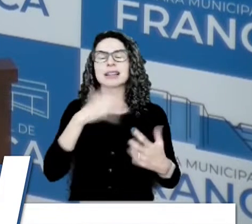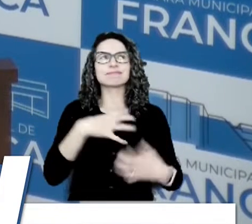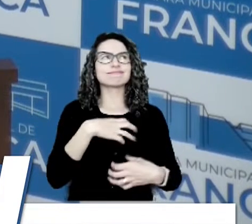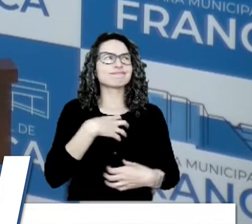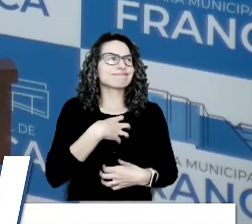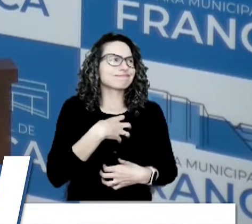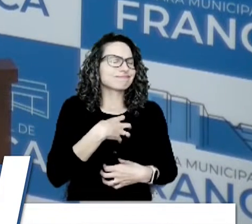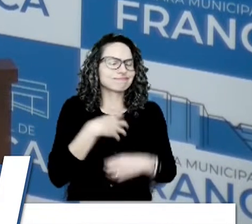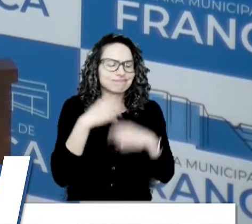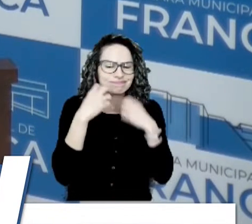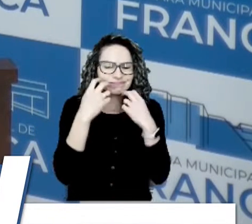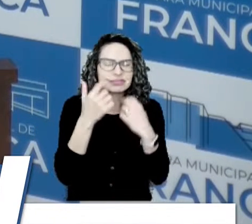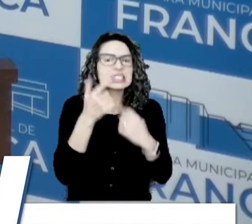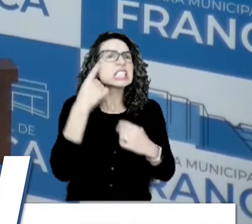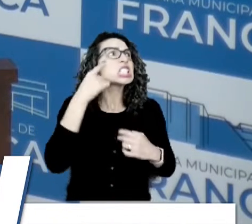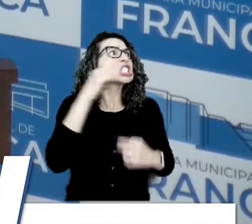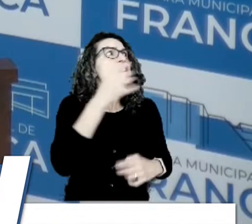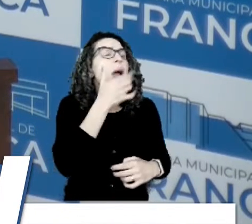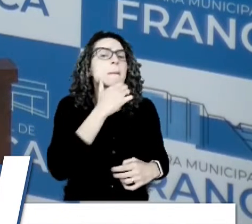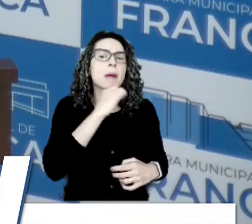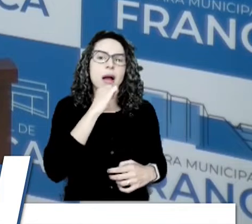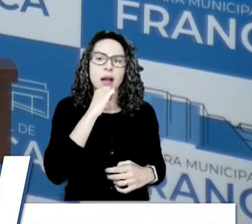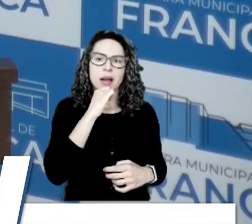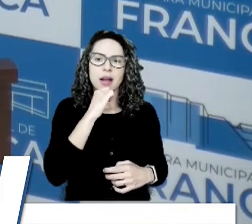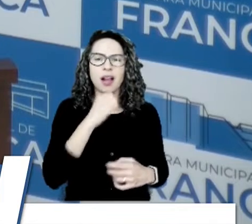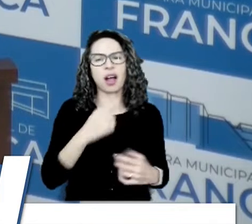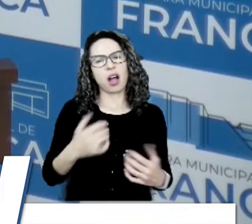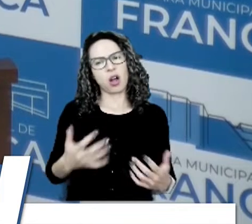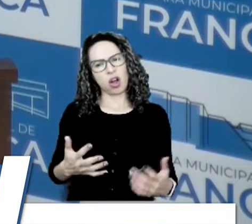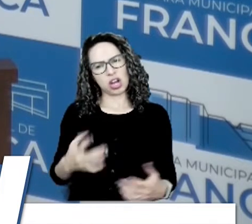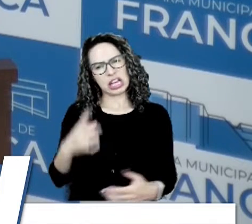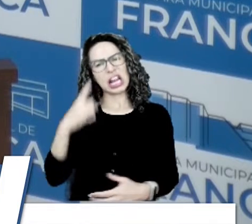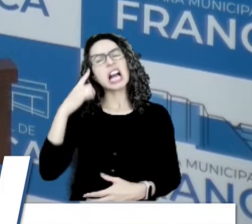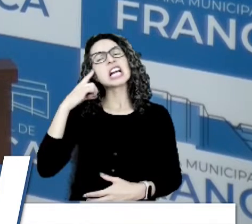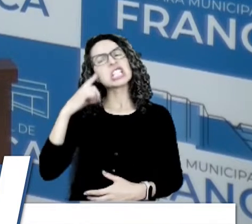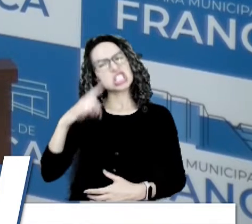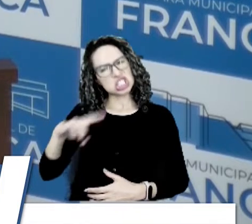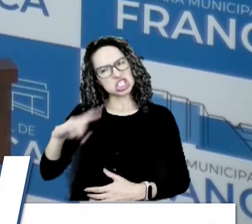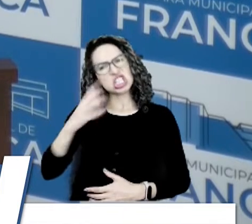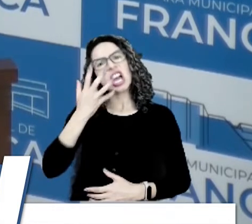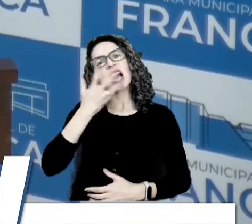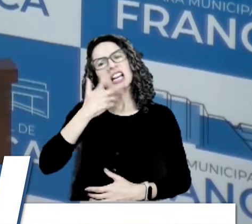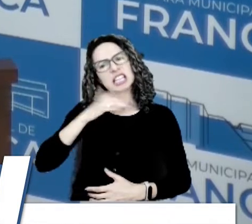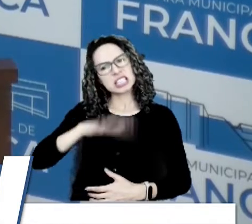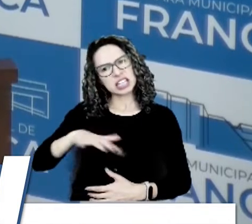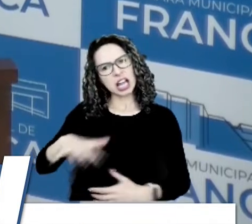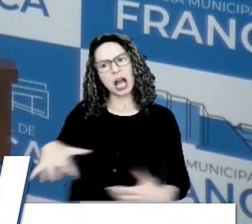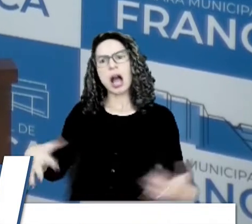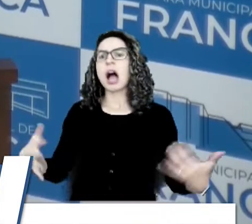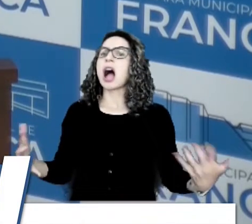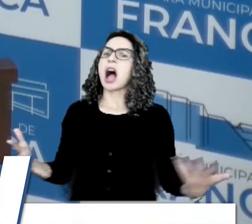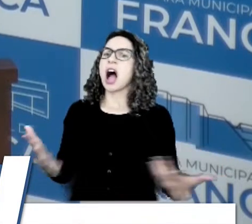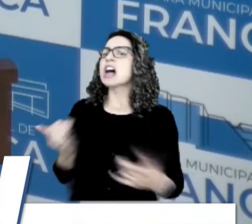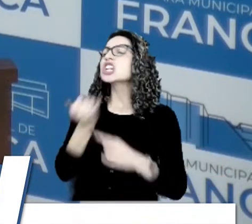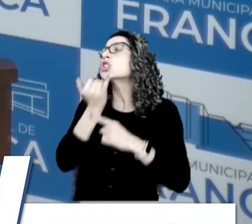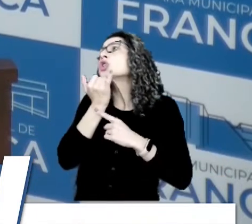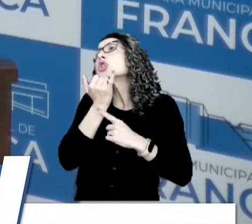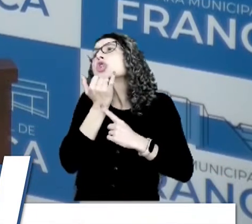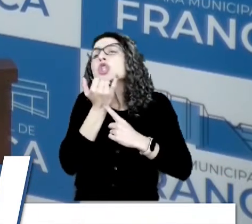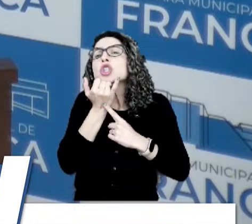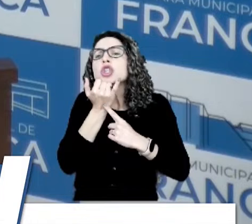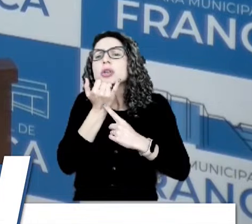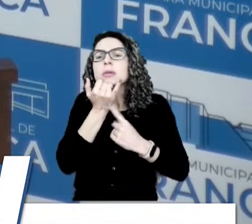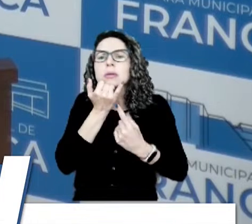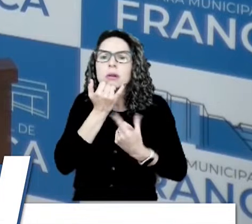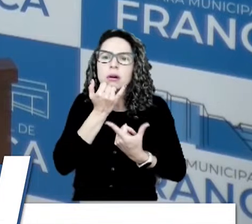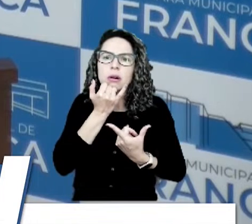dos Pais. Agora, Dia das Crianças, Qual desculpa que você vai ter para você não alugar